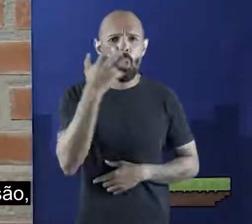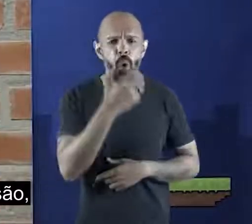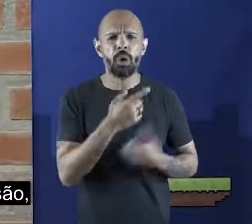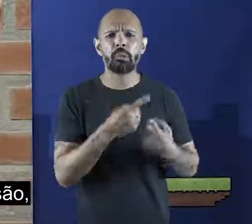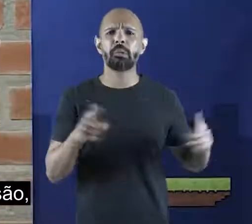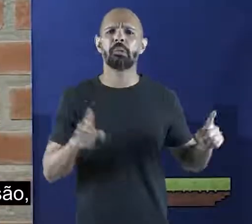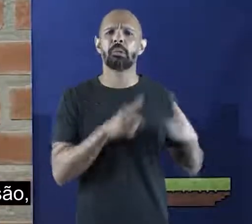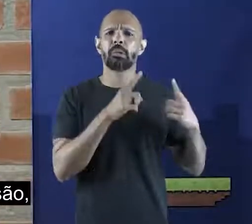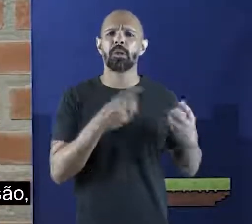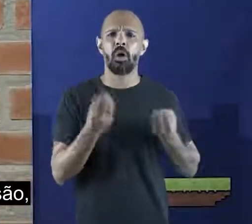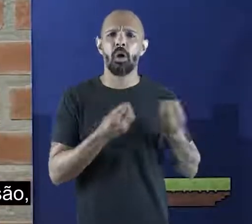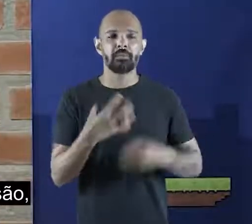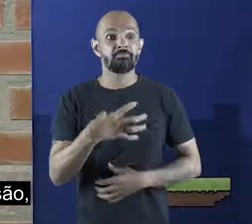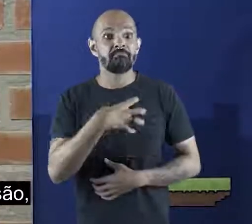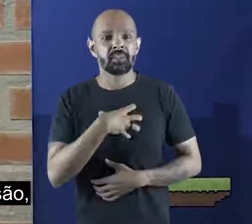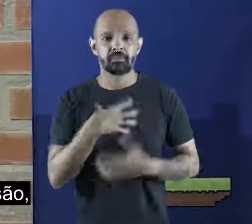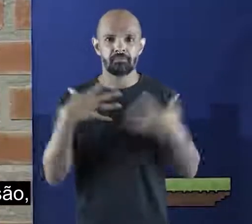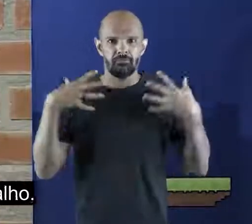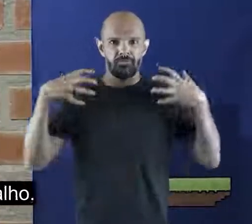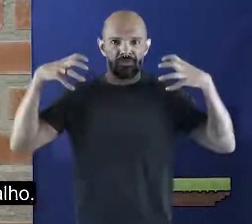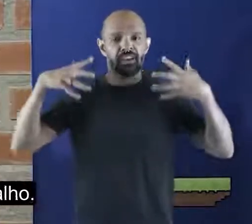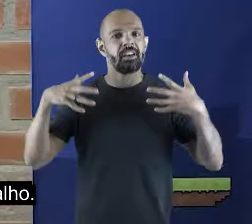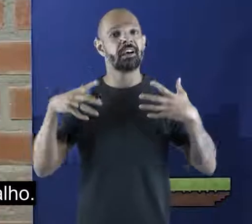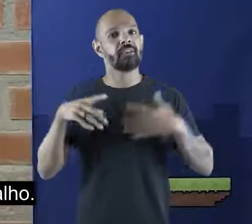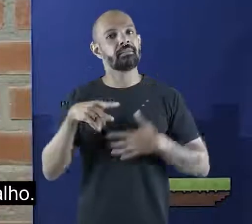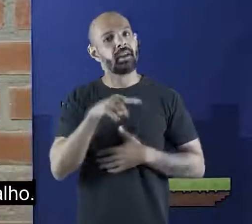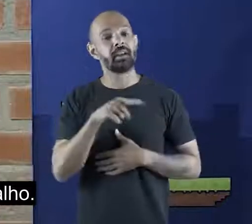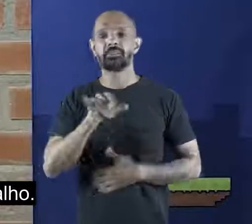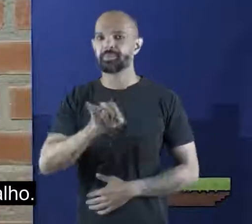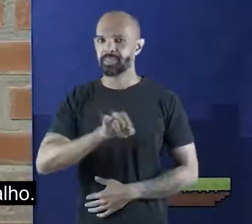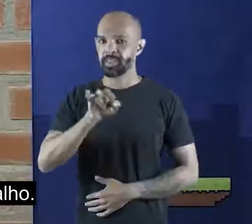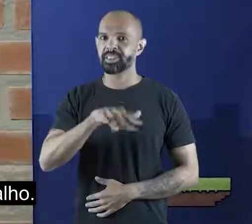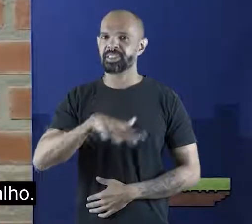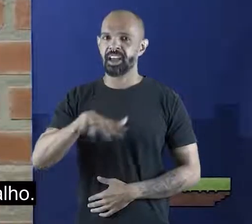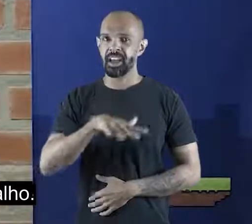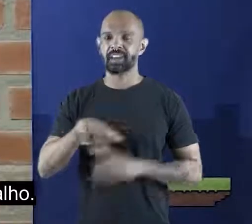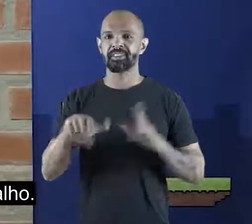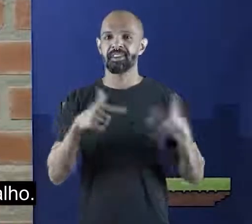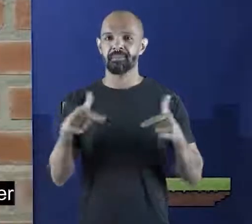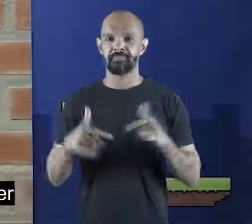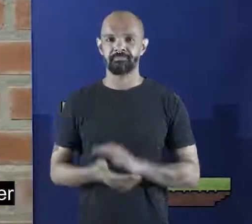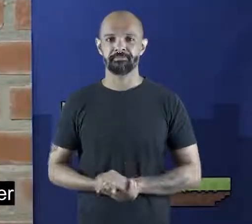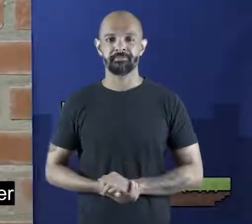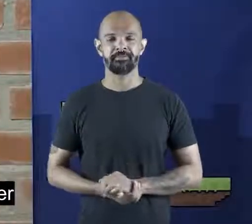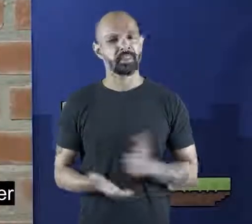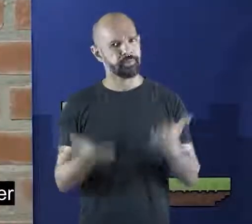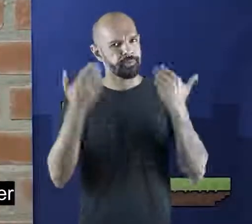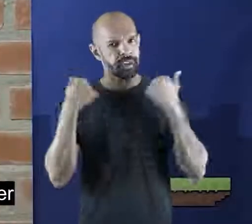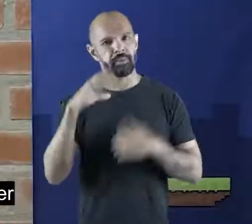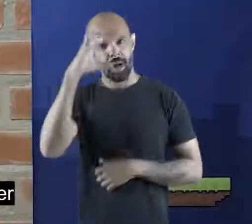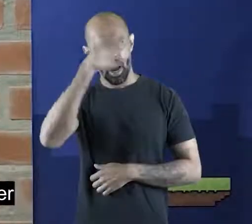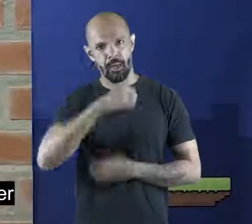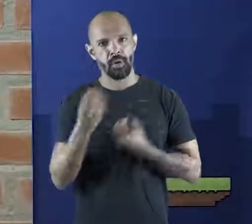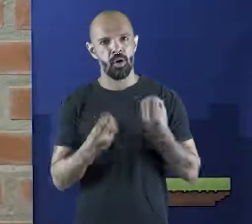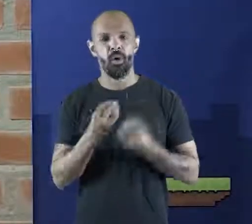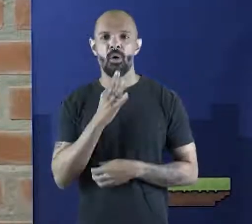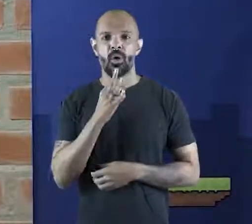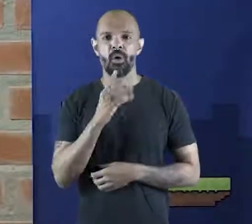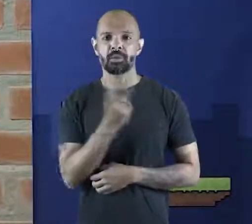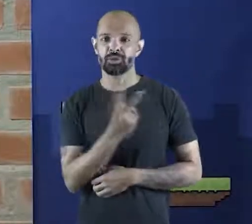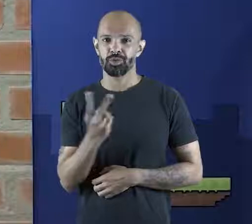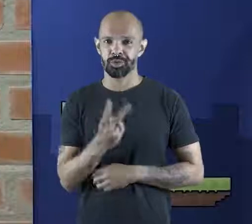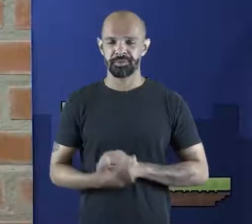incidentais para dentro do jogo, para dar aquele clima de tensão. Ou seja, isso é muito importante dentro do nosso trabalho. Vem comigo então para a gente começar a conhecer um pouco mais